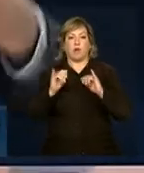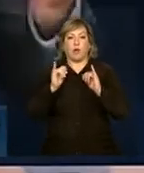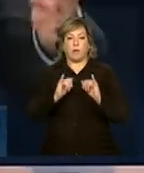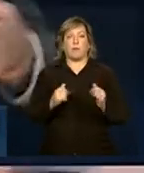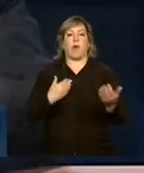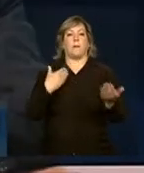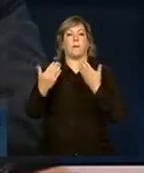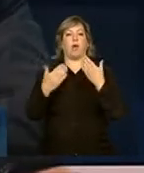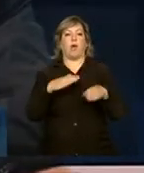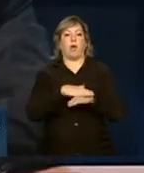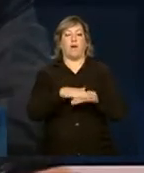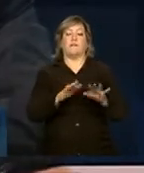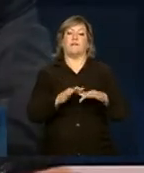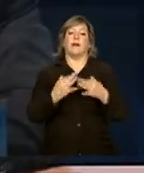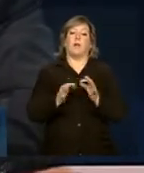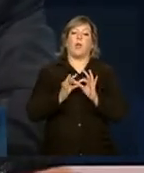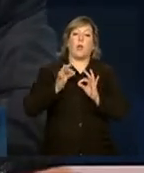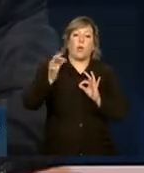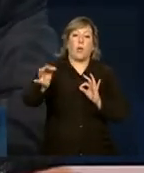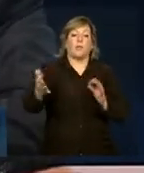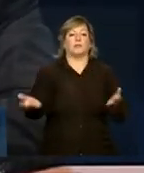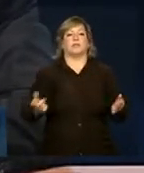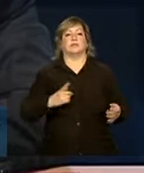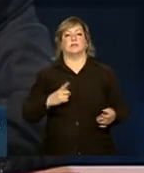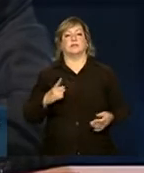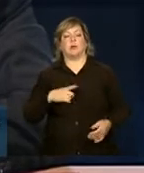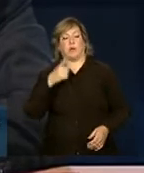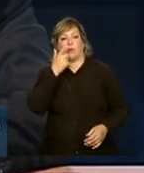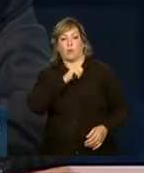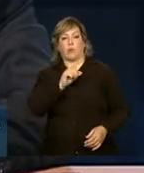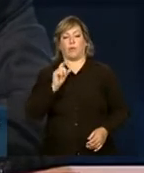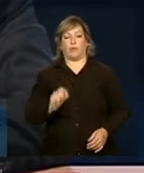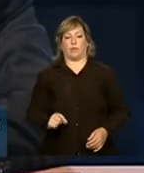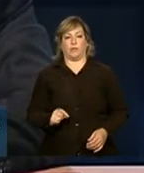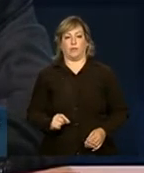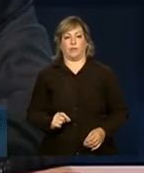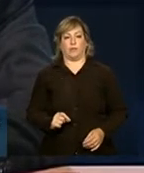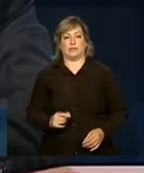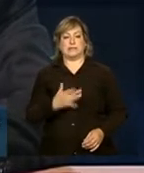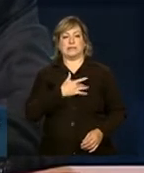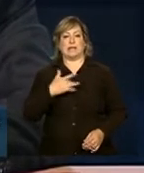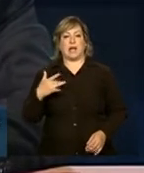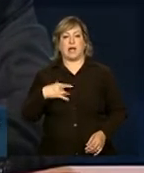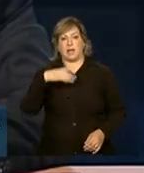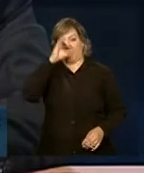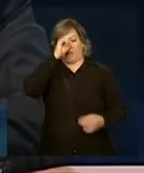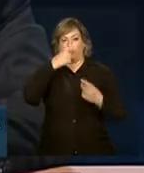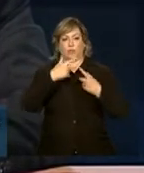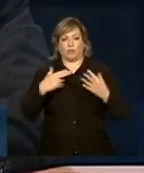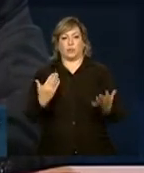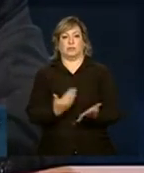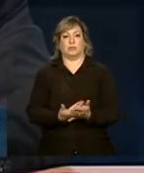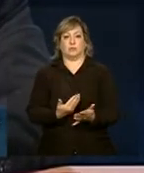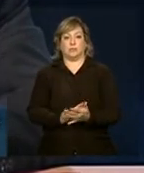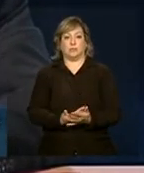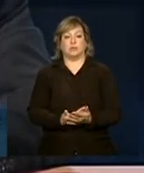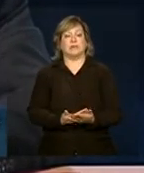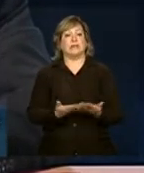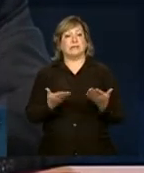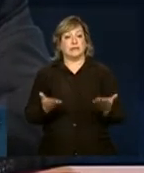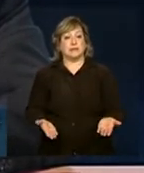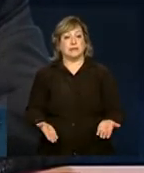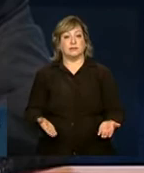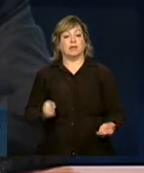querem conversar com a família querem melhorar o acesso à saúde o acesso à educação e